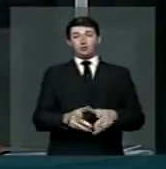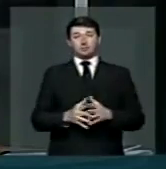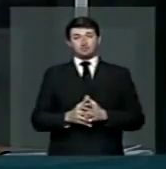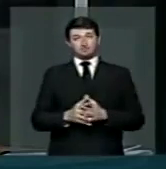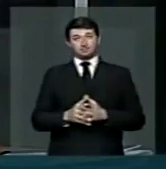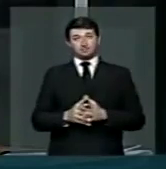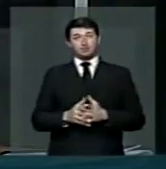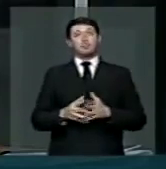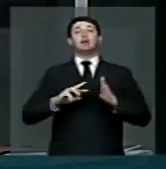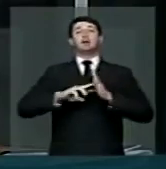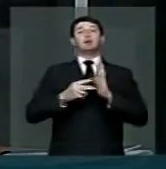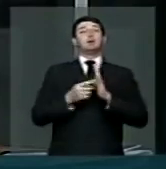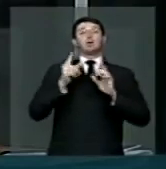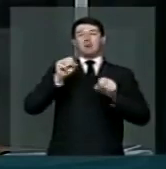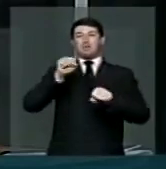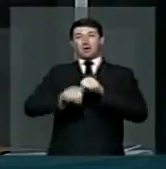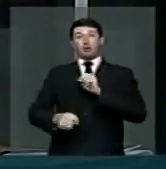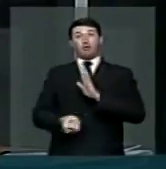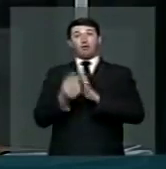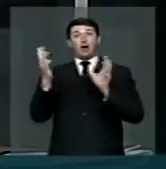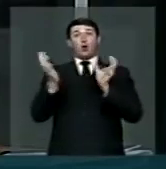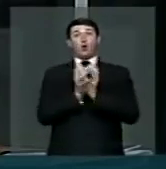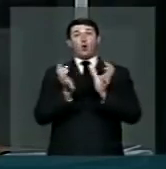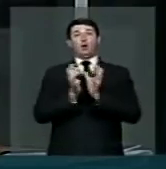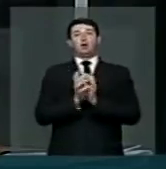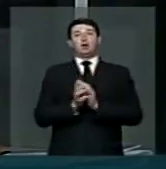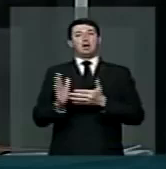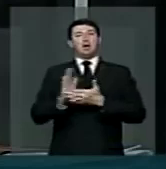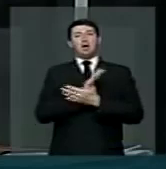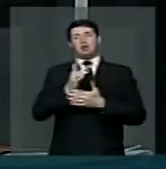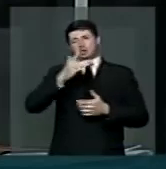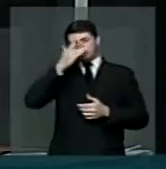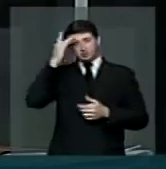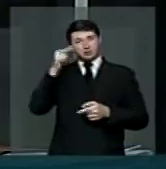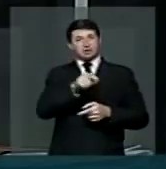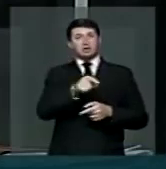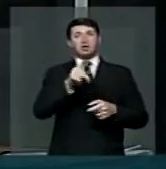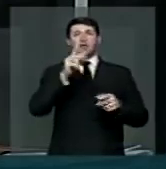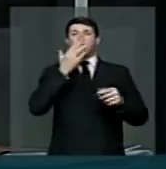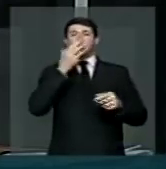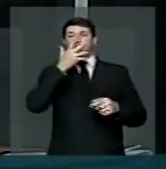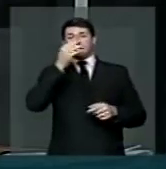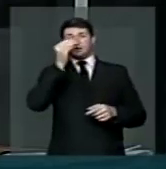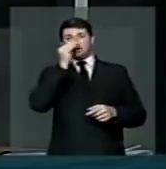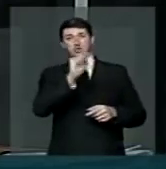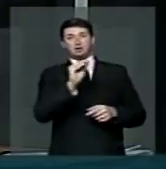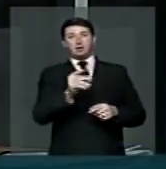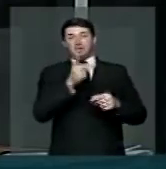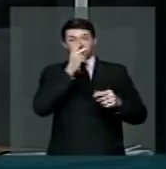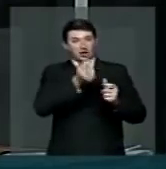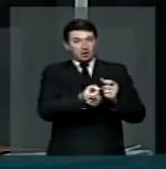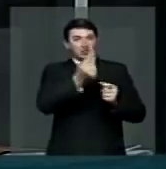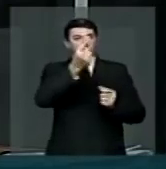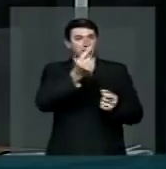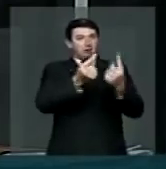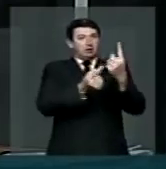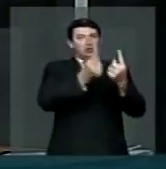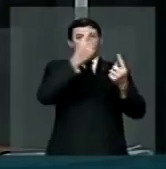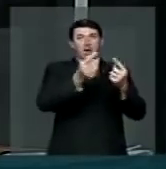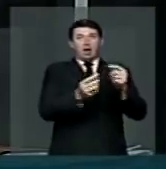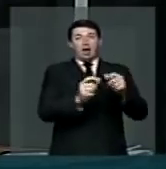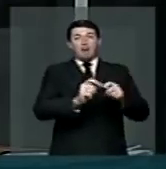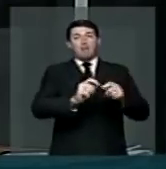que resultaram em genocídios, muitos ainda ignorados, que aparecem aos poucos, como foi